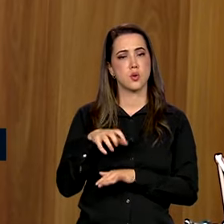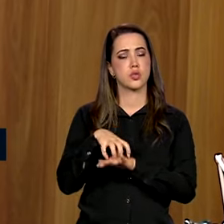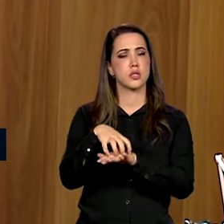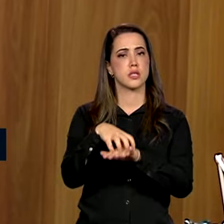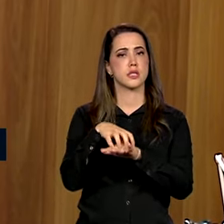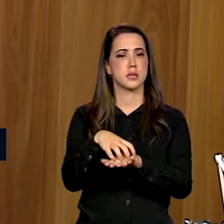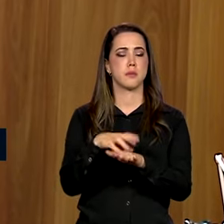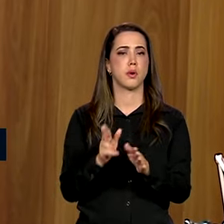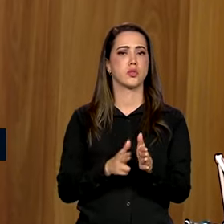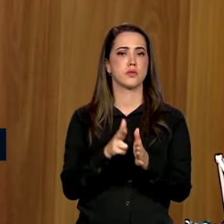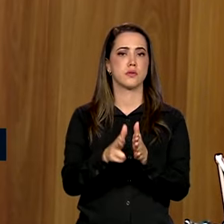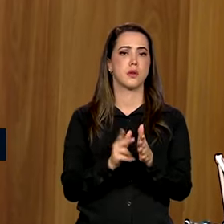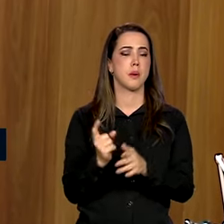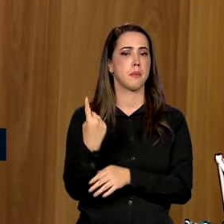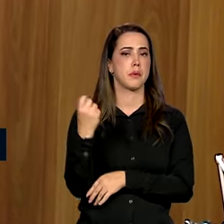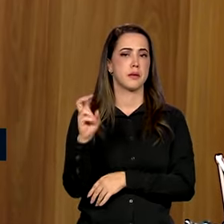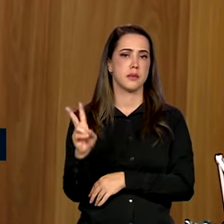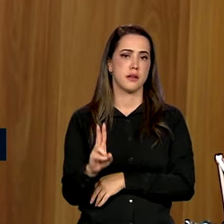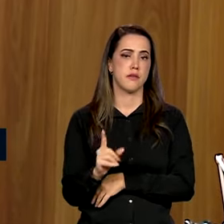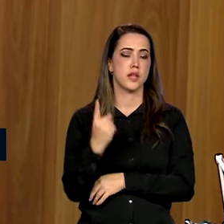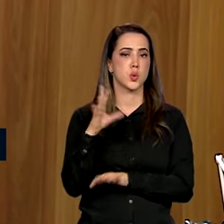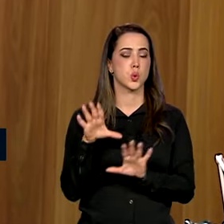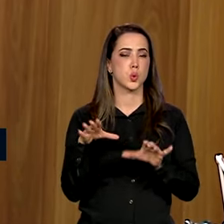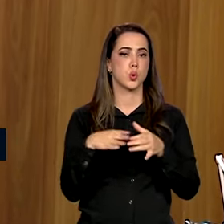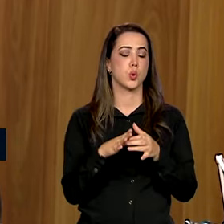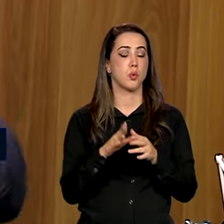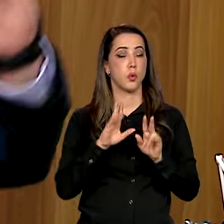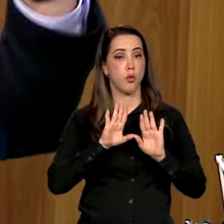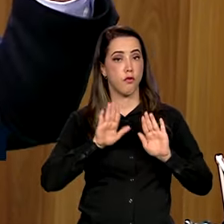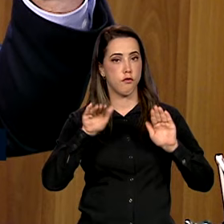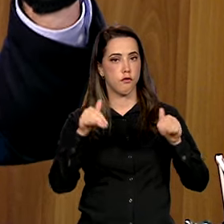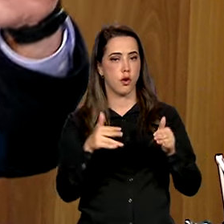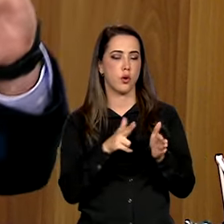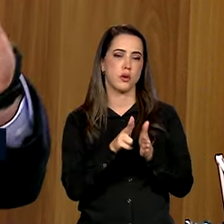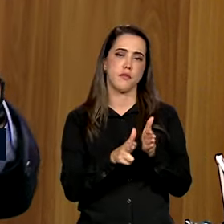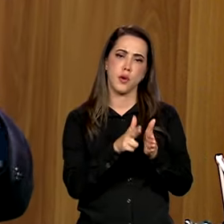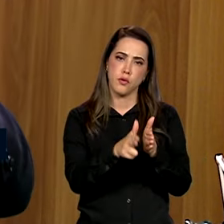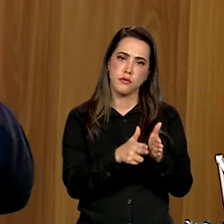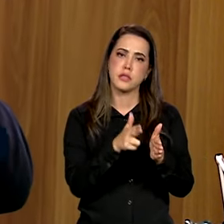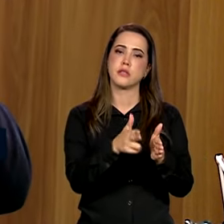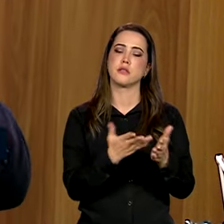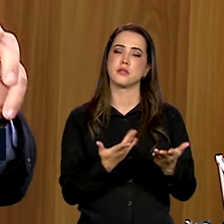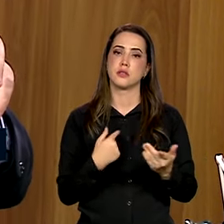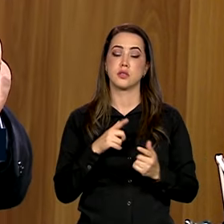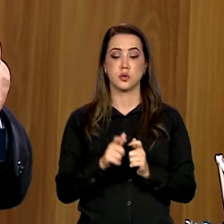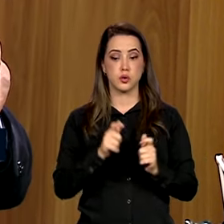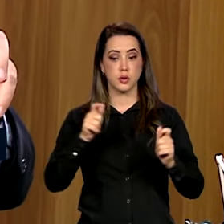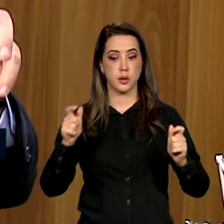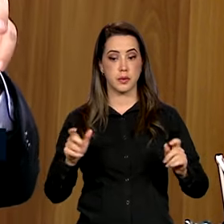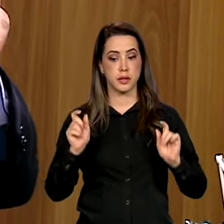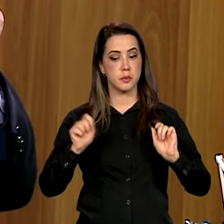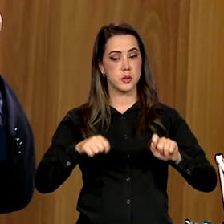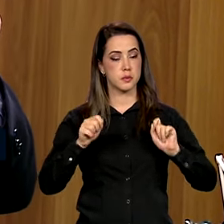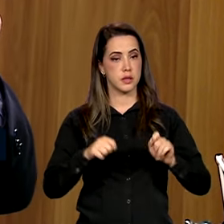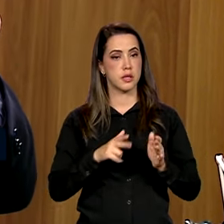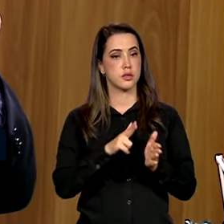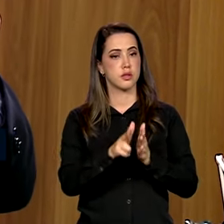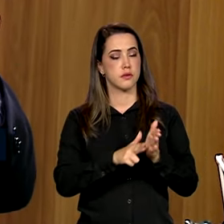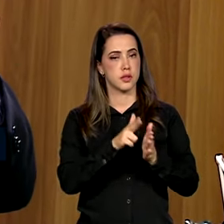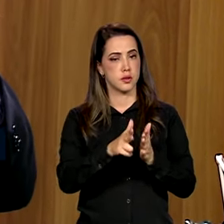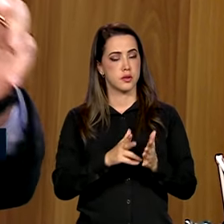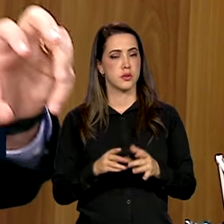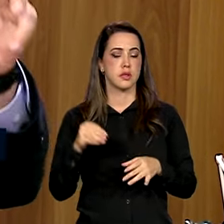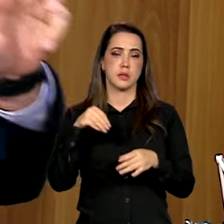o Brasil vai ter uma área para cuidar só de ferrovia a gente espera ampliar a participação do Ferroviário no